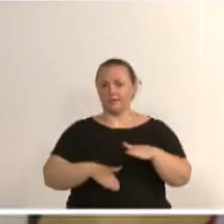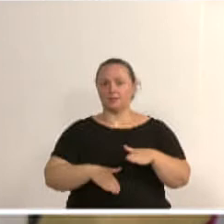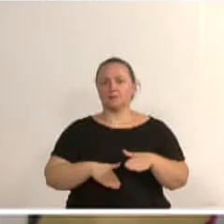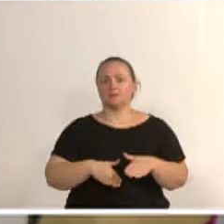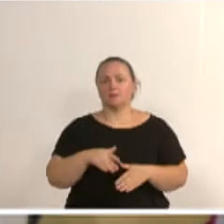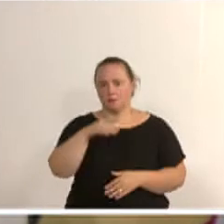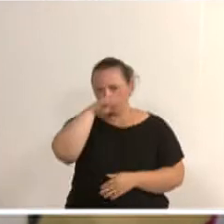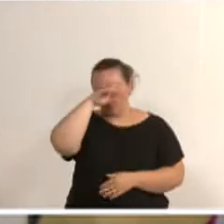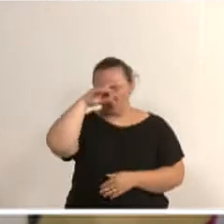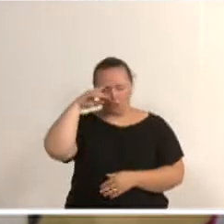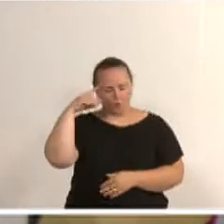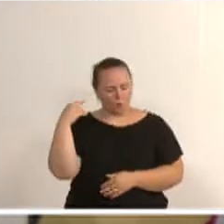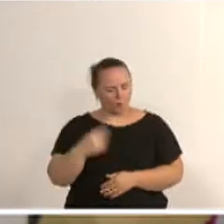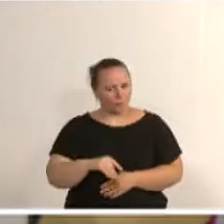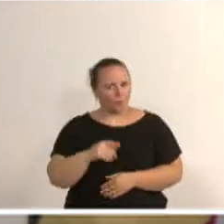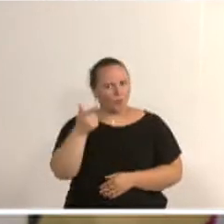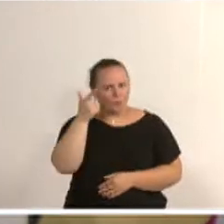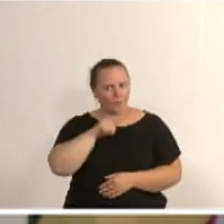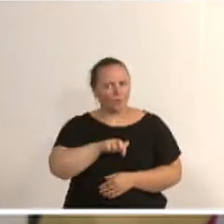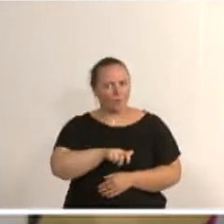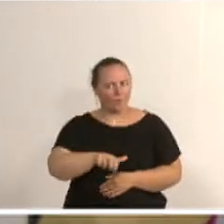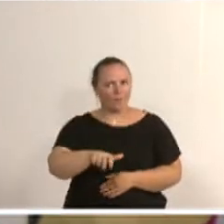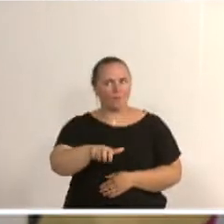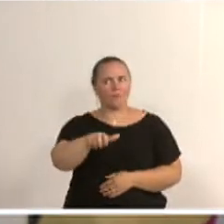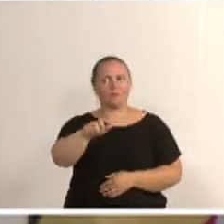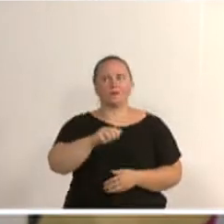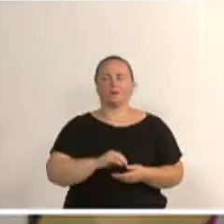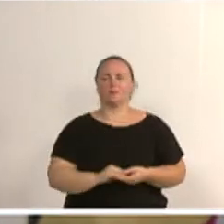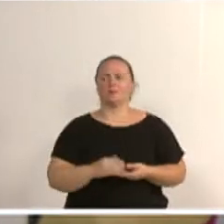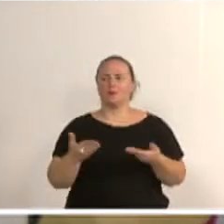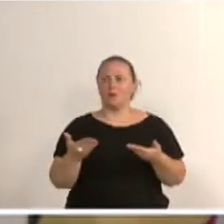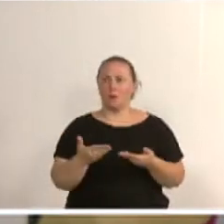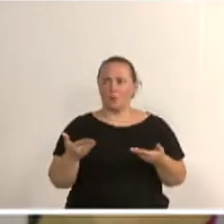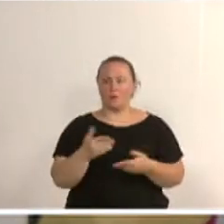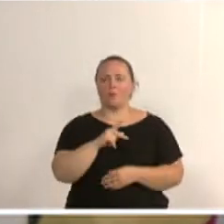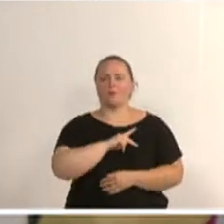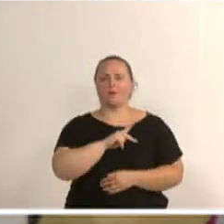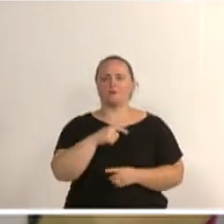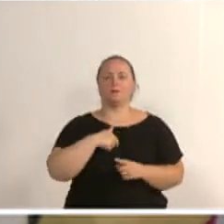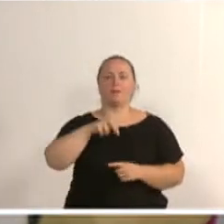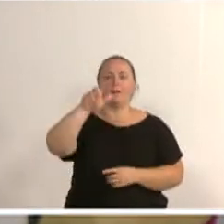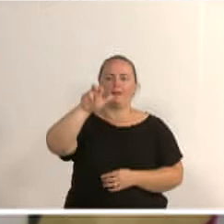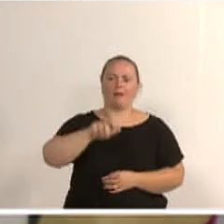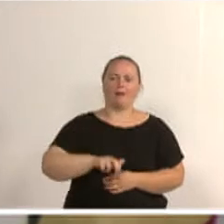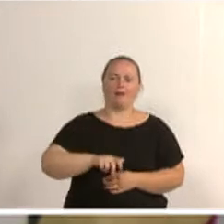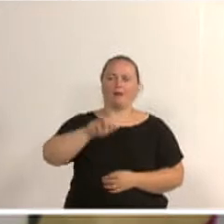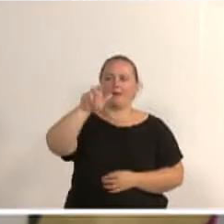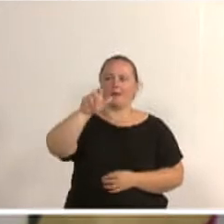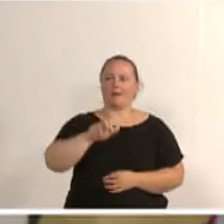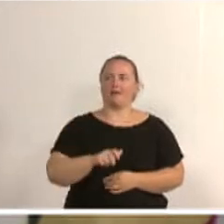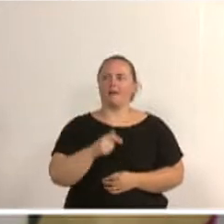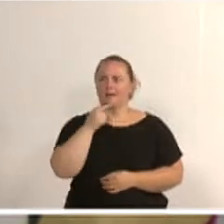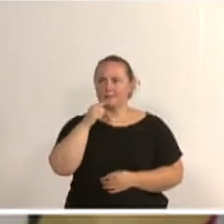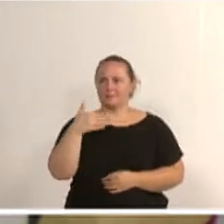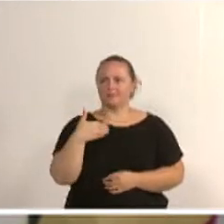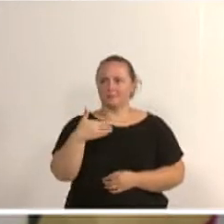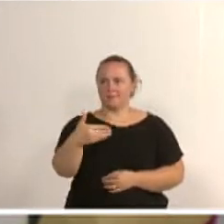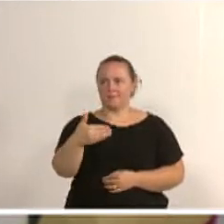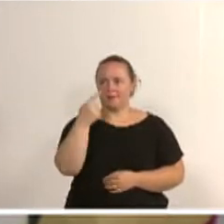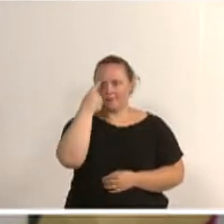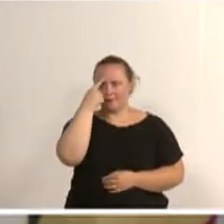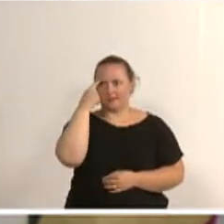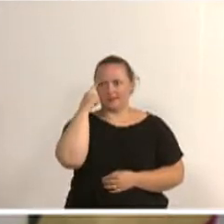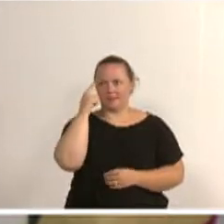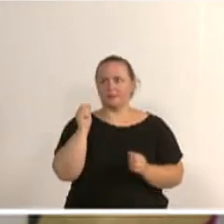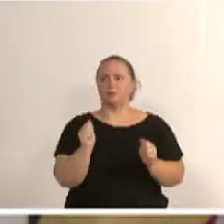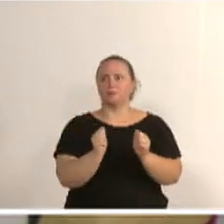camisa para chegar até no final do morro. Eu agora, principalmente como presidente, subo muito e desço aquele morro de pé. Essa semana teve o vereador Ita, ele